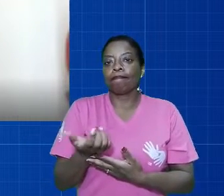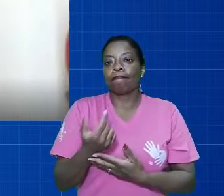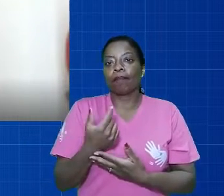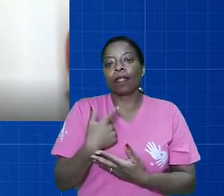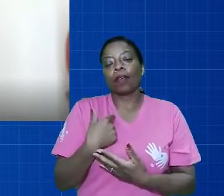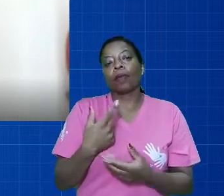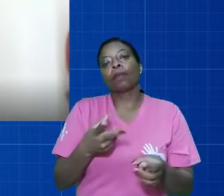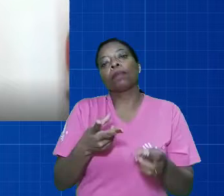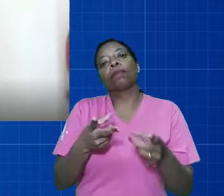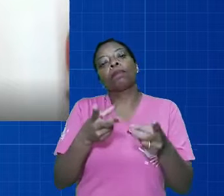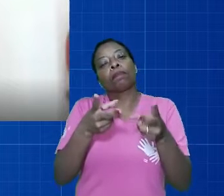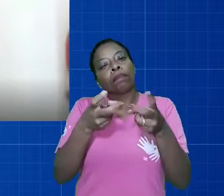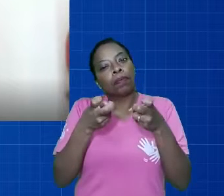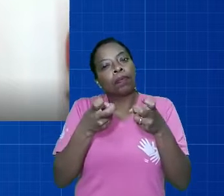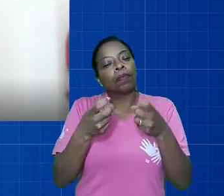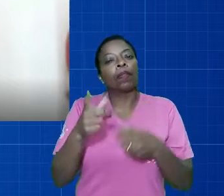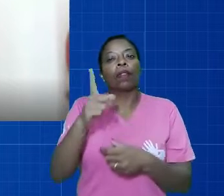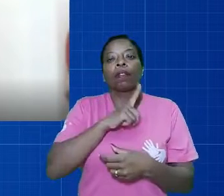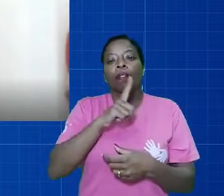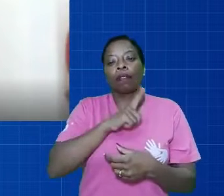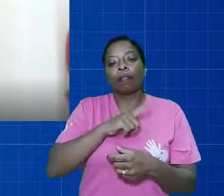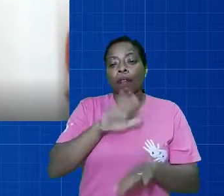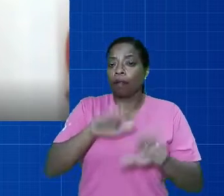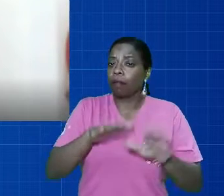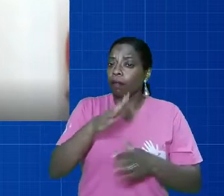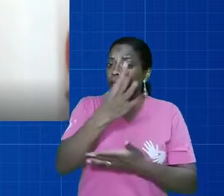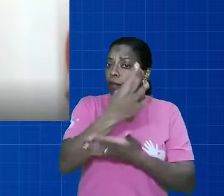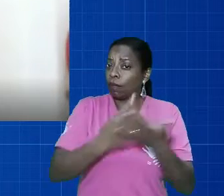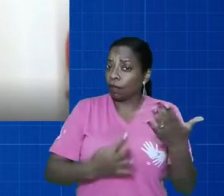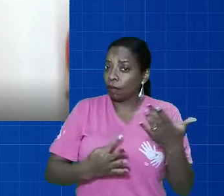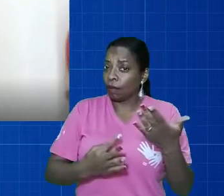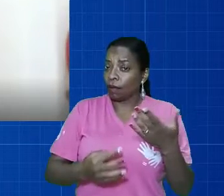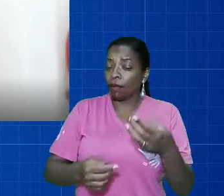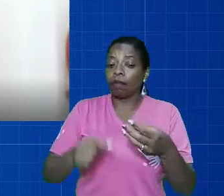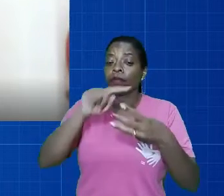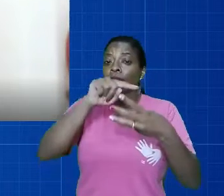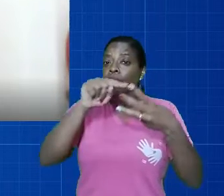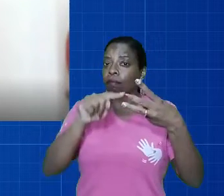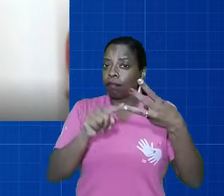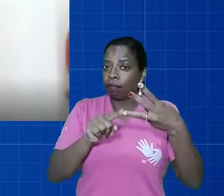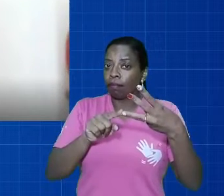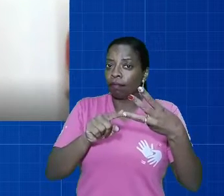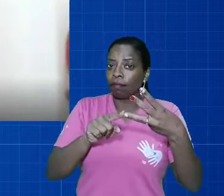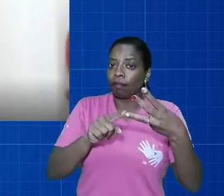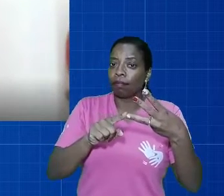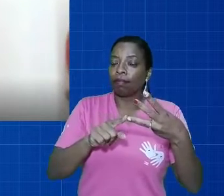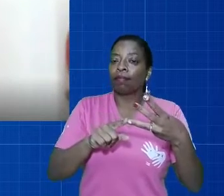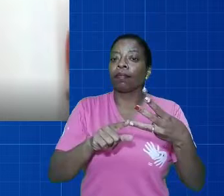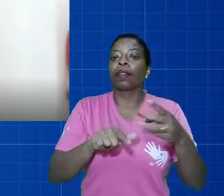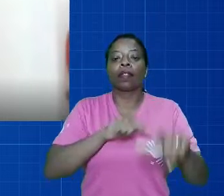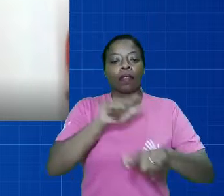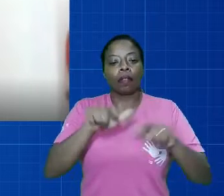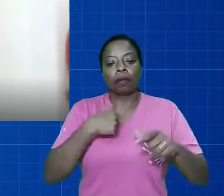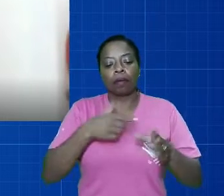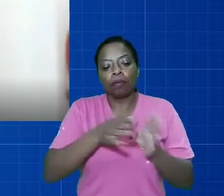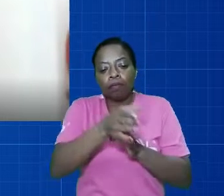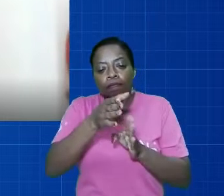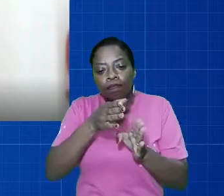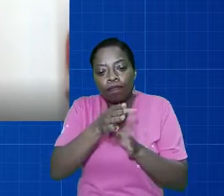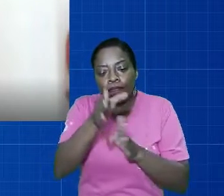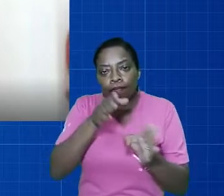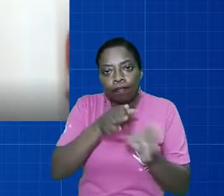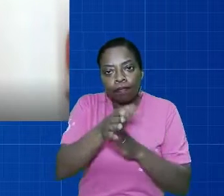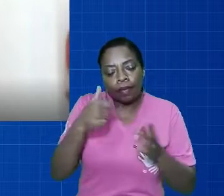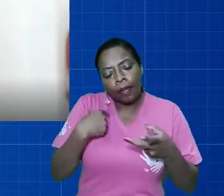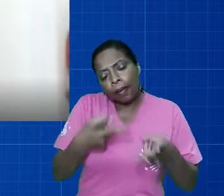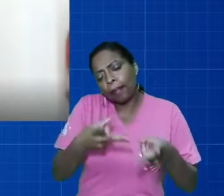se tornaram questões que apareceram em trabalhos, em três trabalhos que eu orientei recentemente.